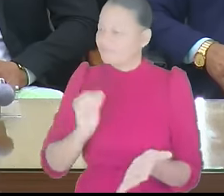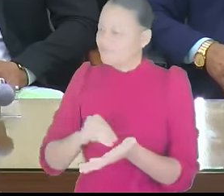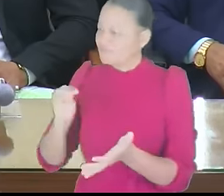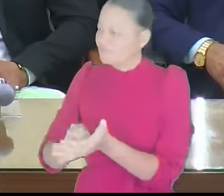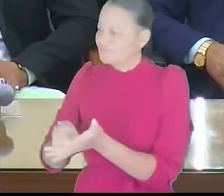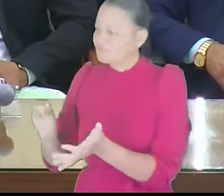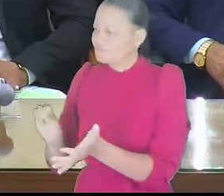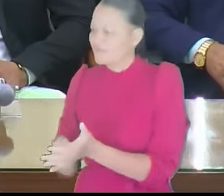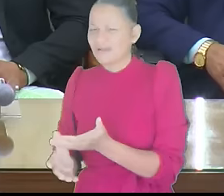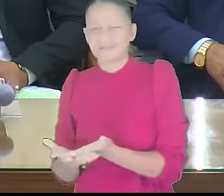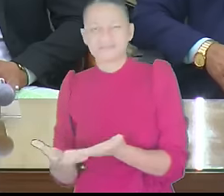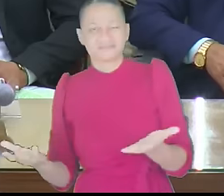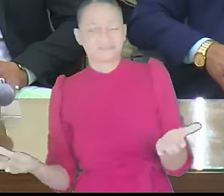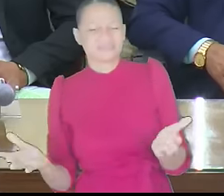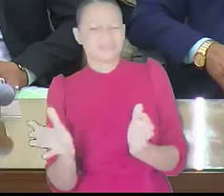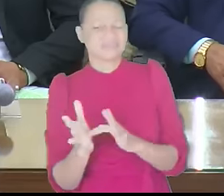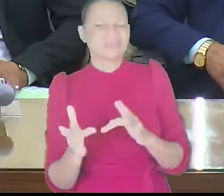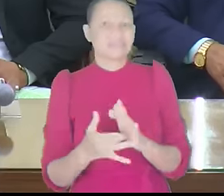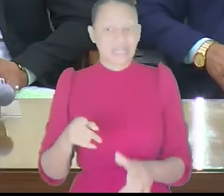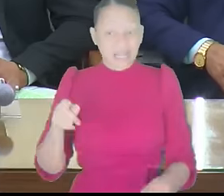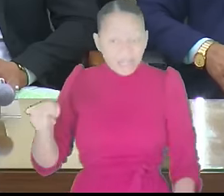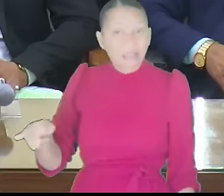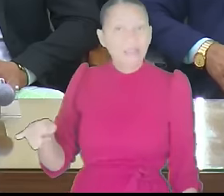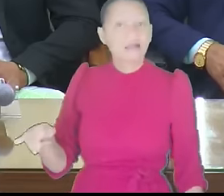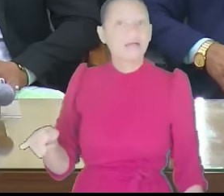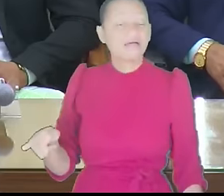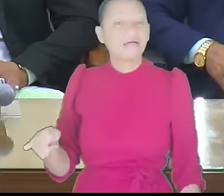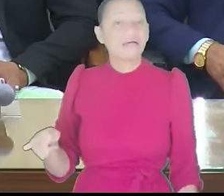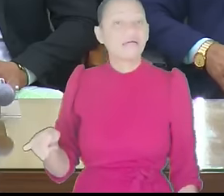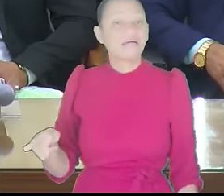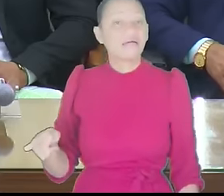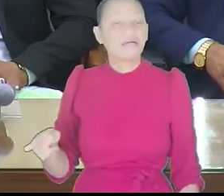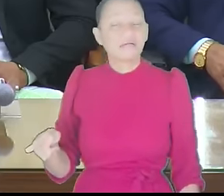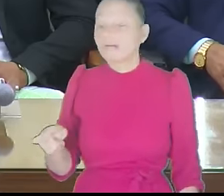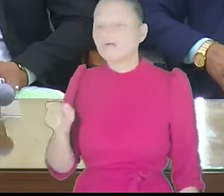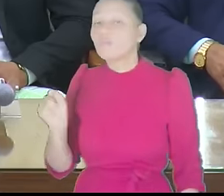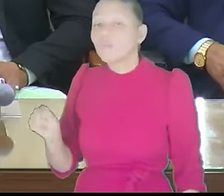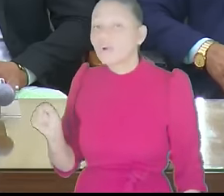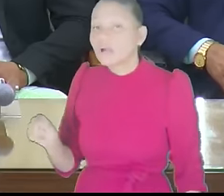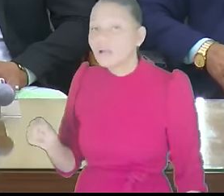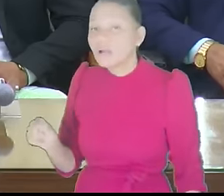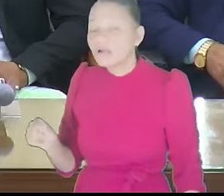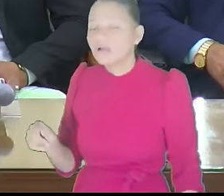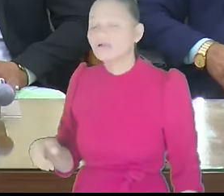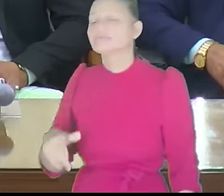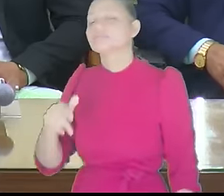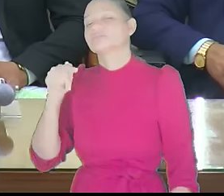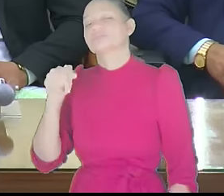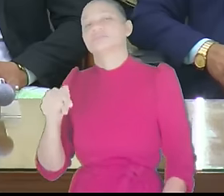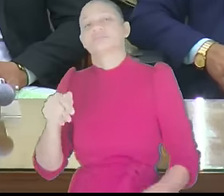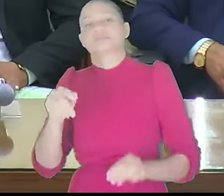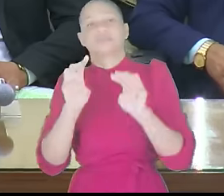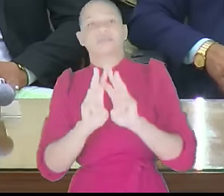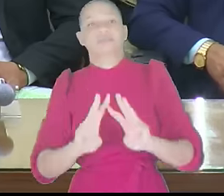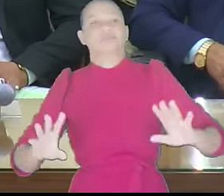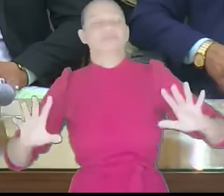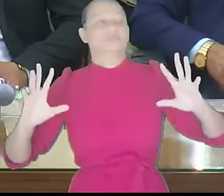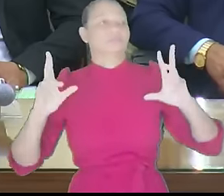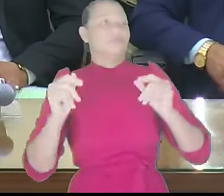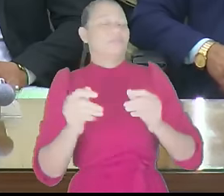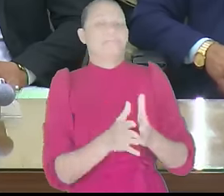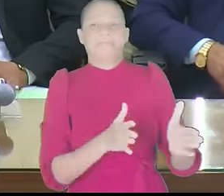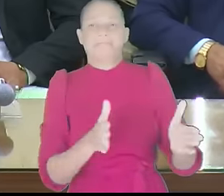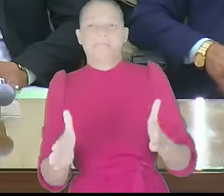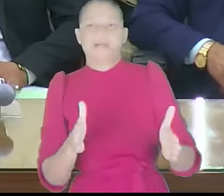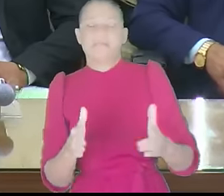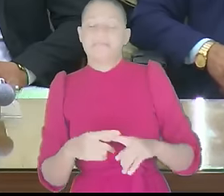daqueles desajustes, Jesus está ali. Ele disse: eu ando no meio de quê? De sete. No meio de todo esse período eu ando. Agora